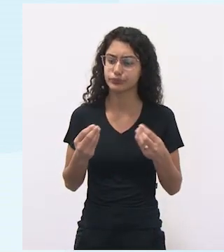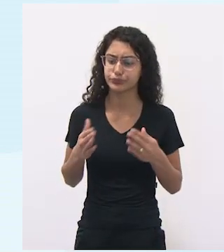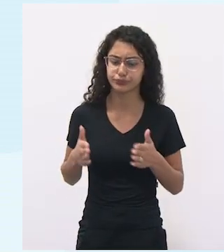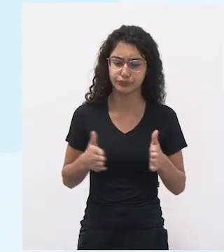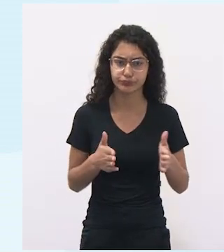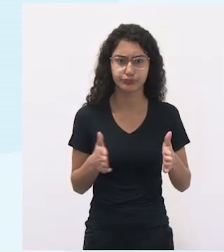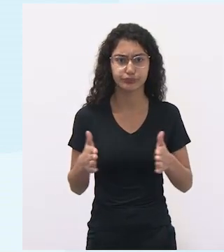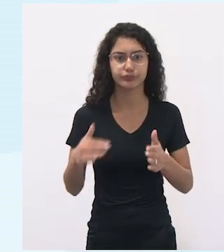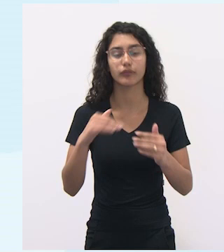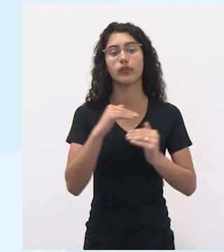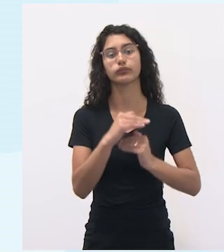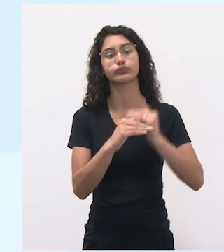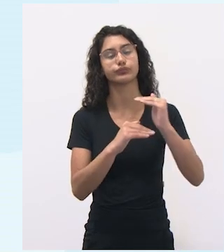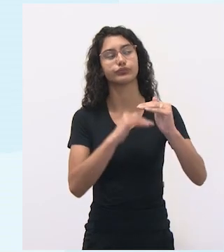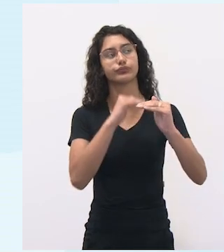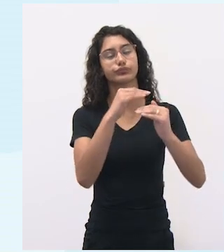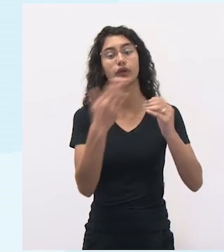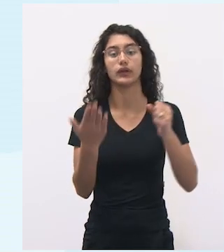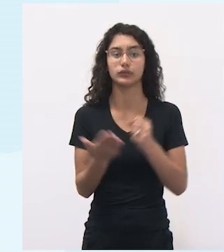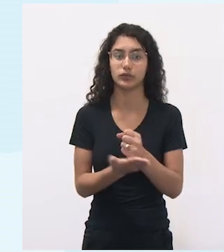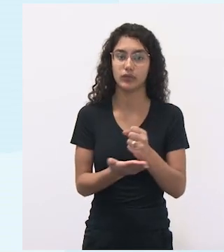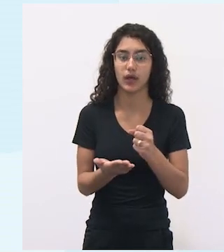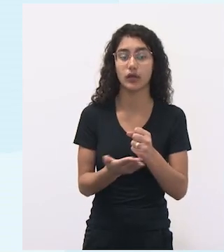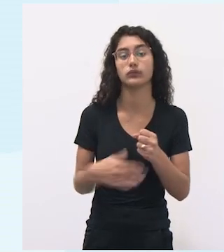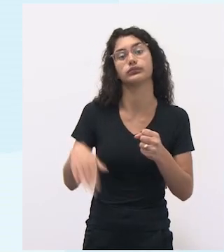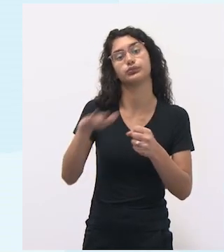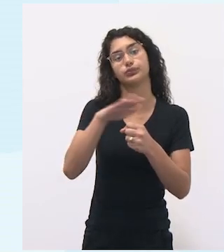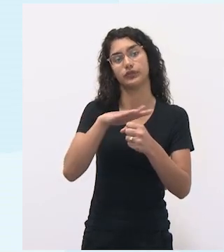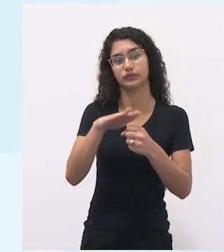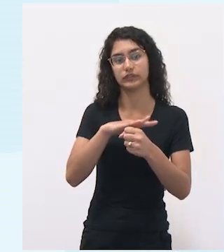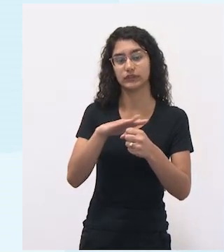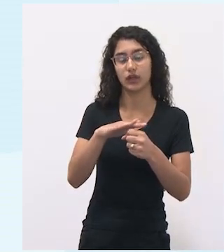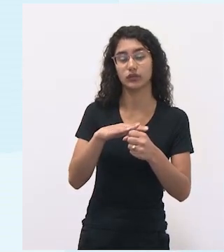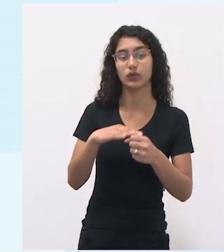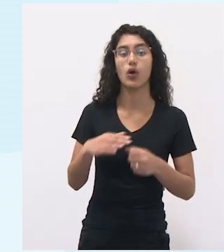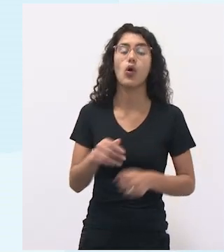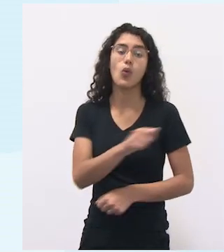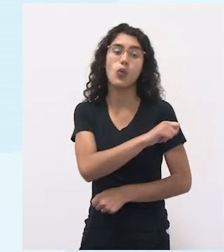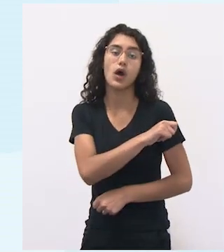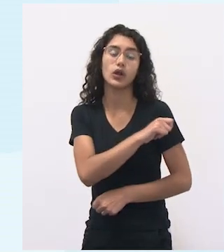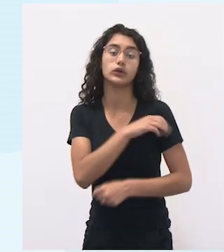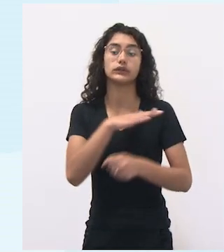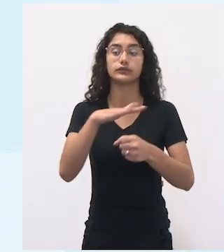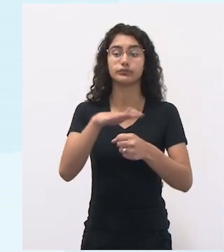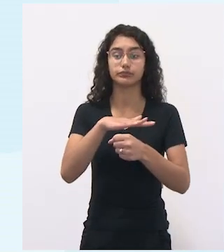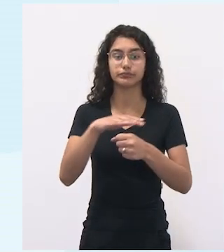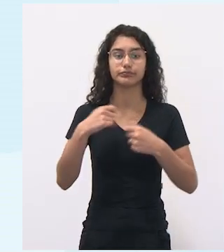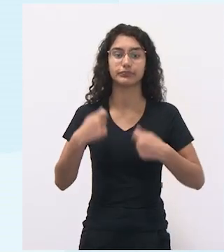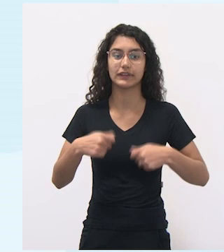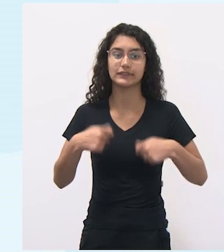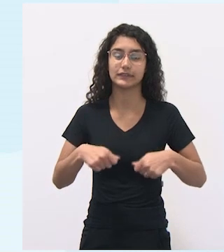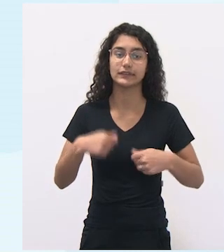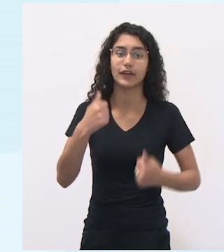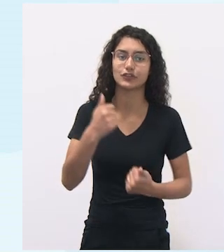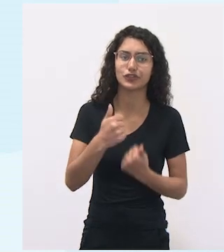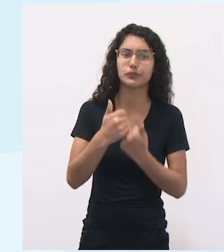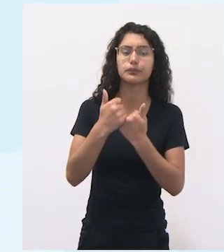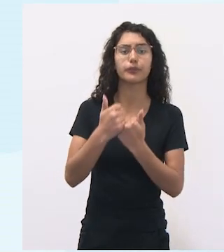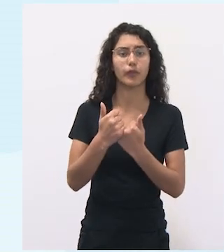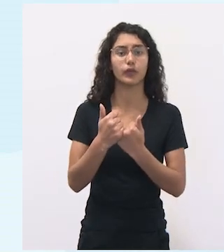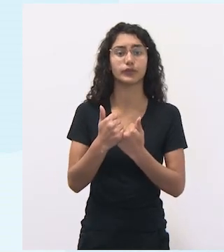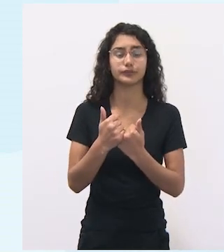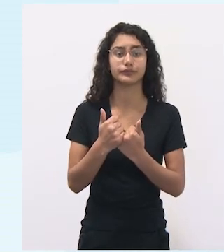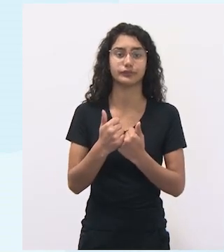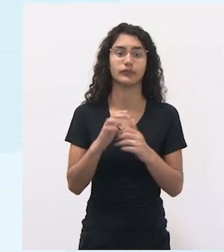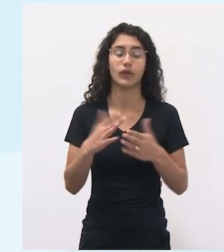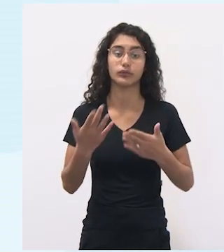caminho, né? Ele vai sair do básico para ir para o avançado. O aluno que está no avançado, ele precisa ser motivado. Por isso que é